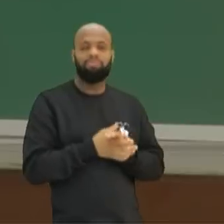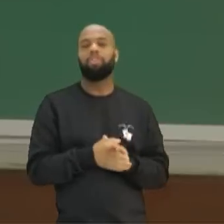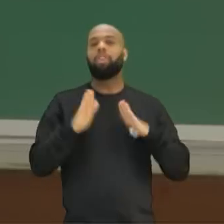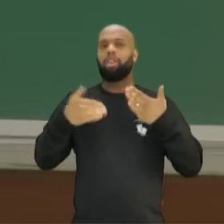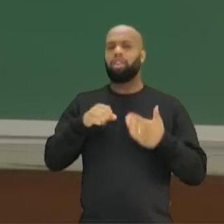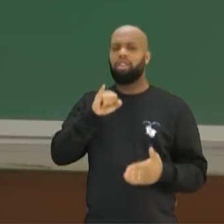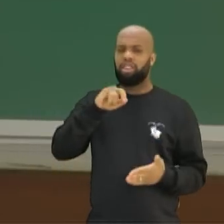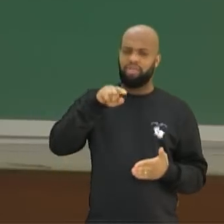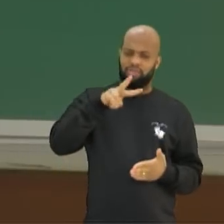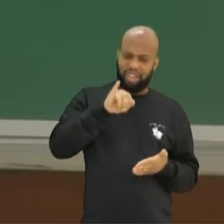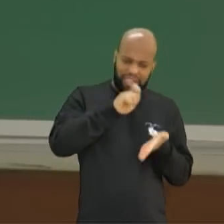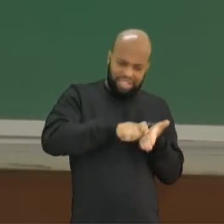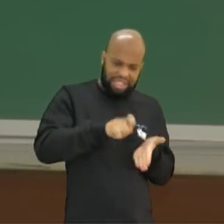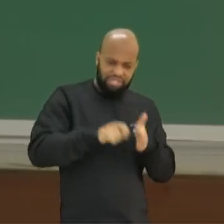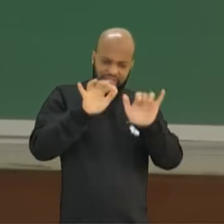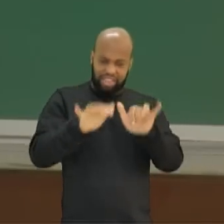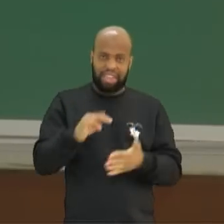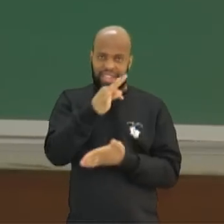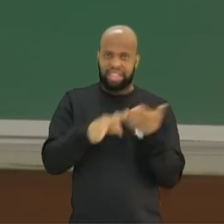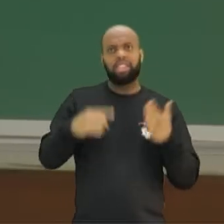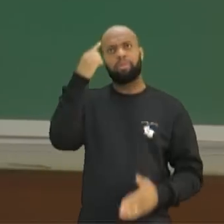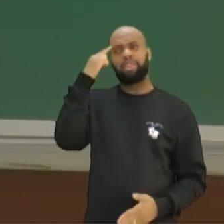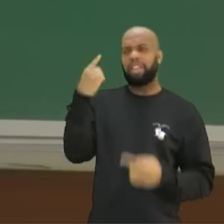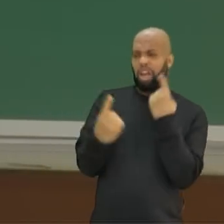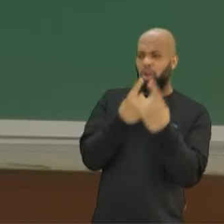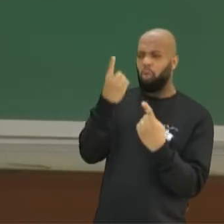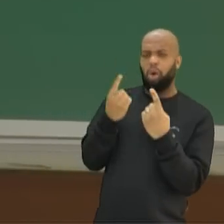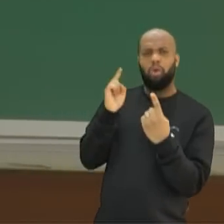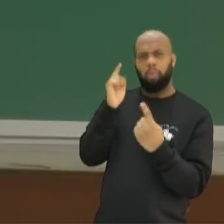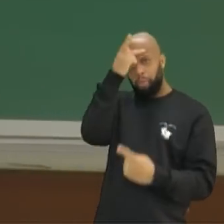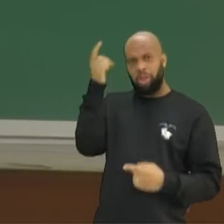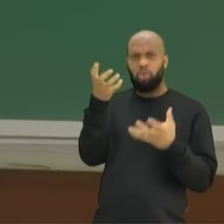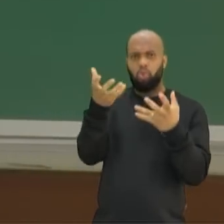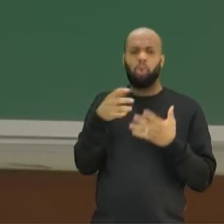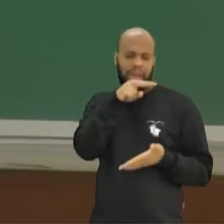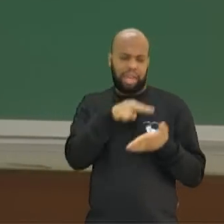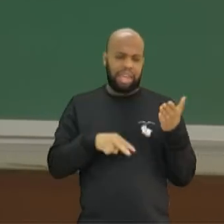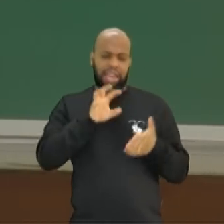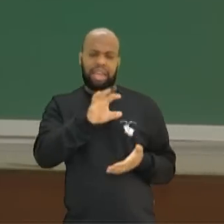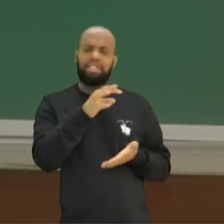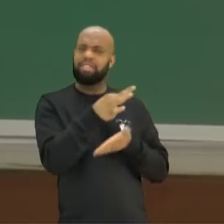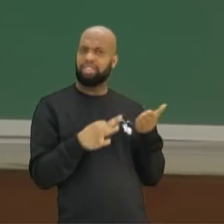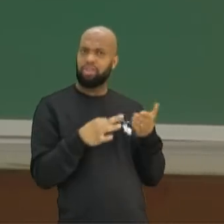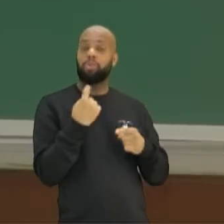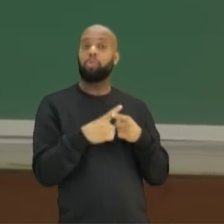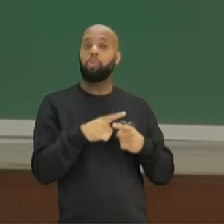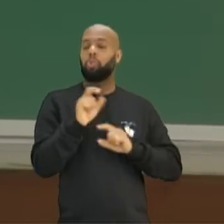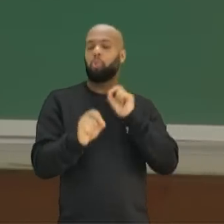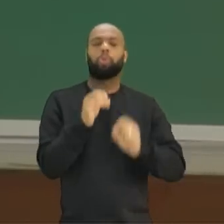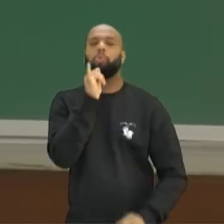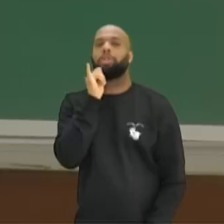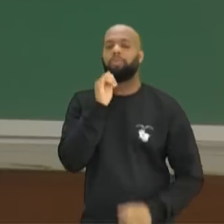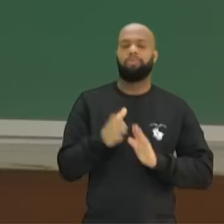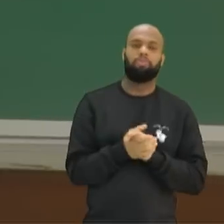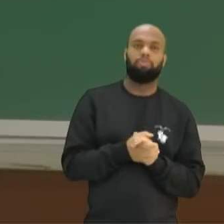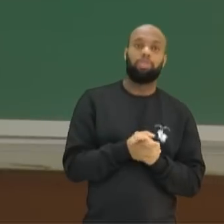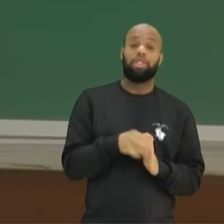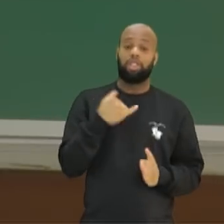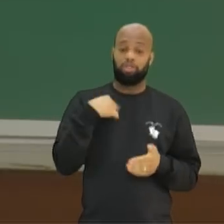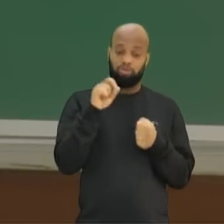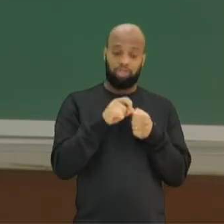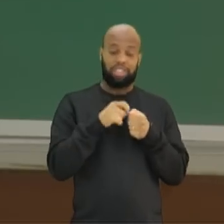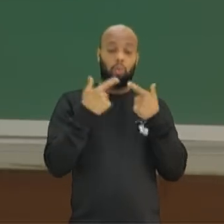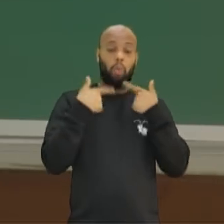é sempre importante a gente pensar em qual é o público-alvo que eu quero atingir. Por quê? Porque eu vou ali fazer